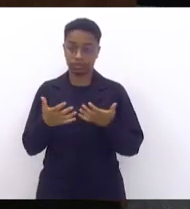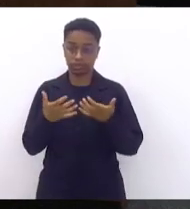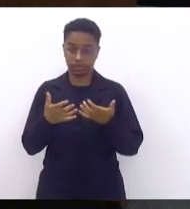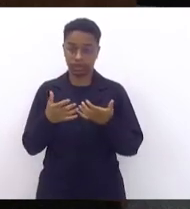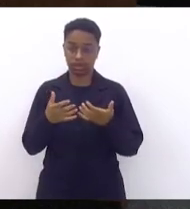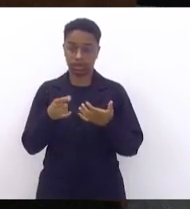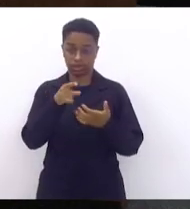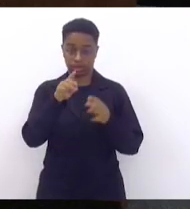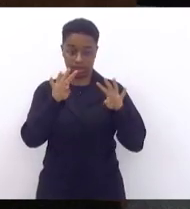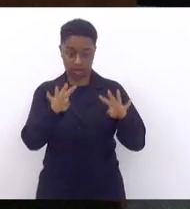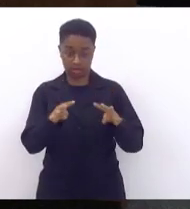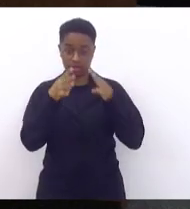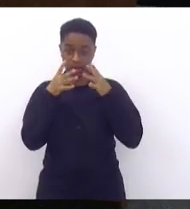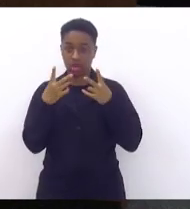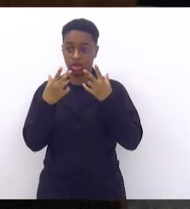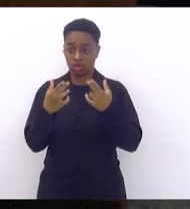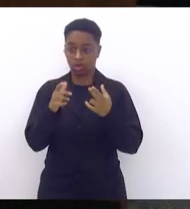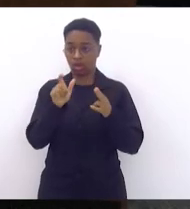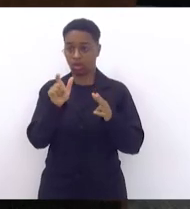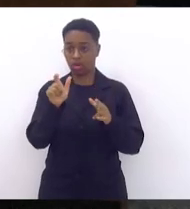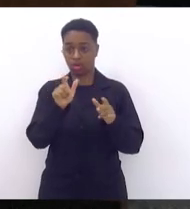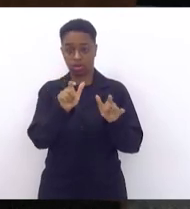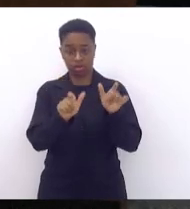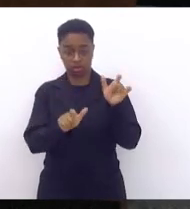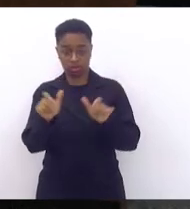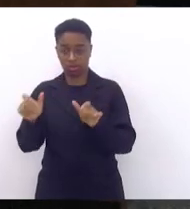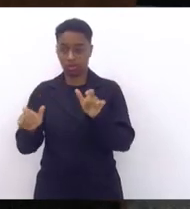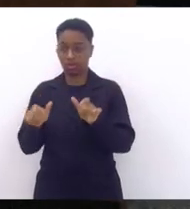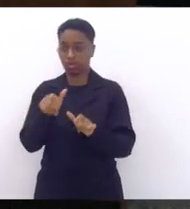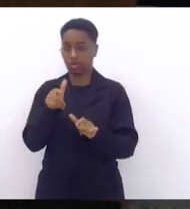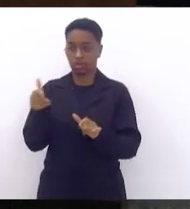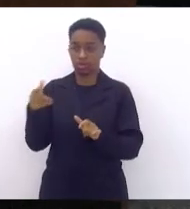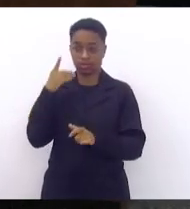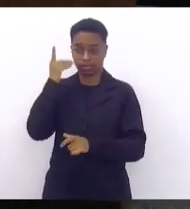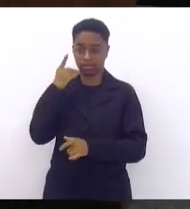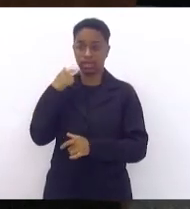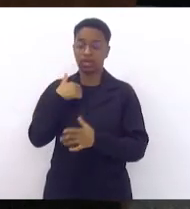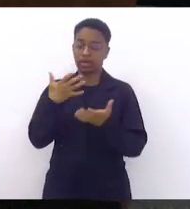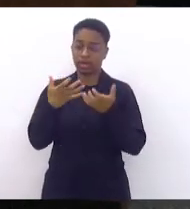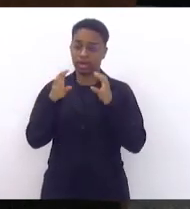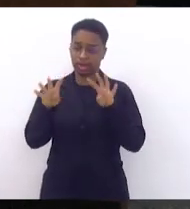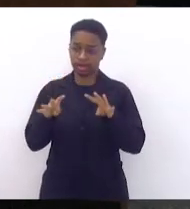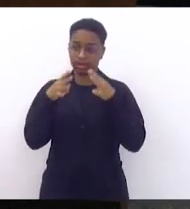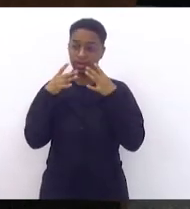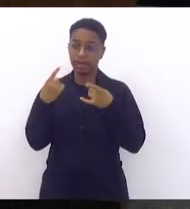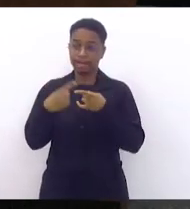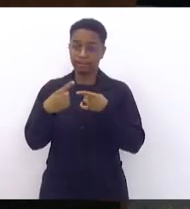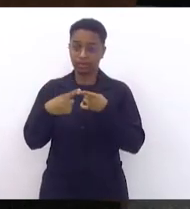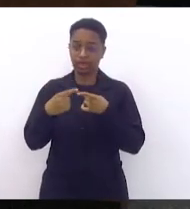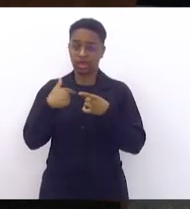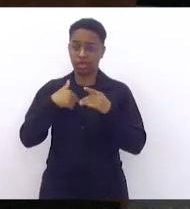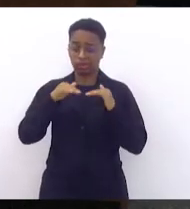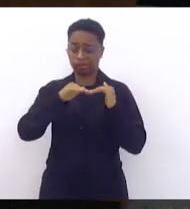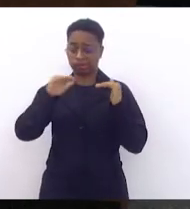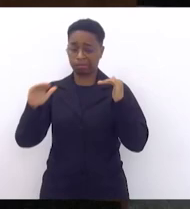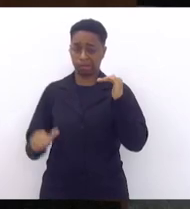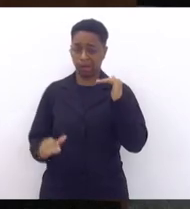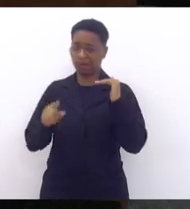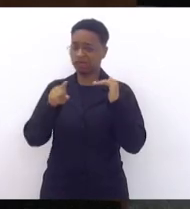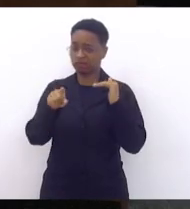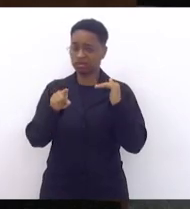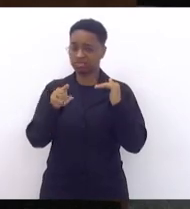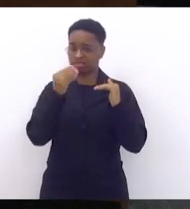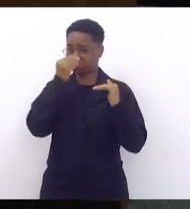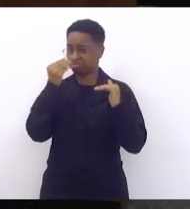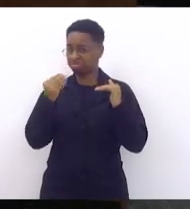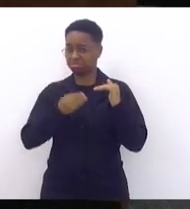Mink, para o Márcio Galberto. Vou dar, eu quero, entendeu? Mais atenção ainda, terminar porque a pauta. Só porque eu sou do baixo clero, a senhora já está virando, né?